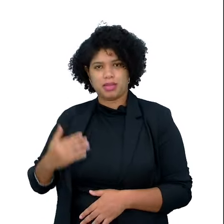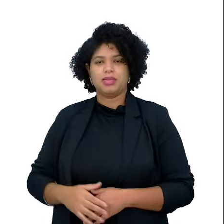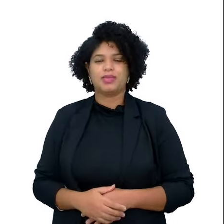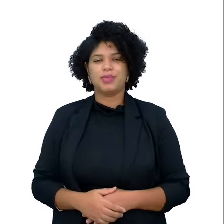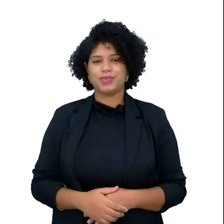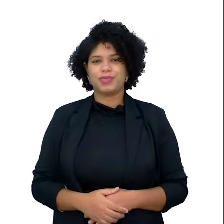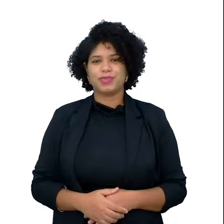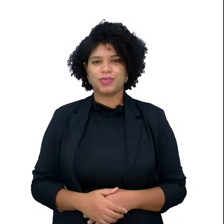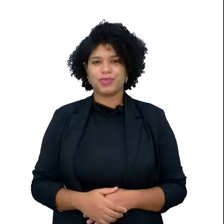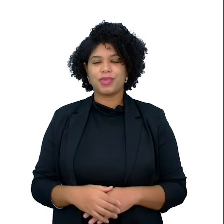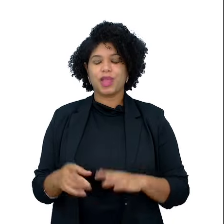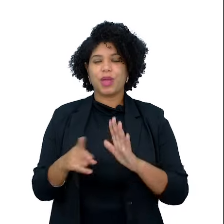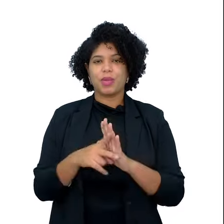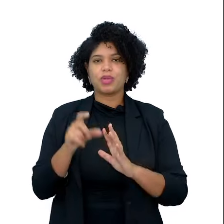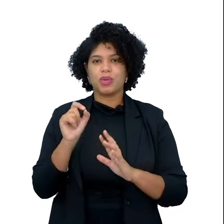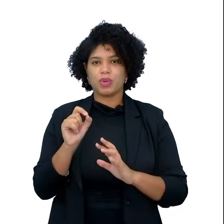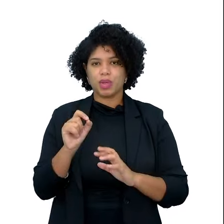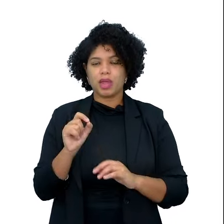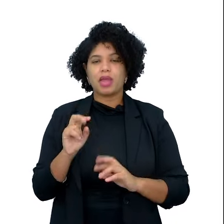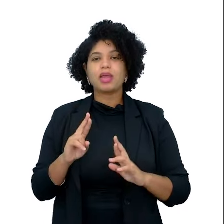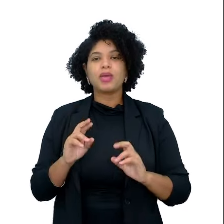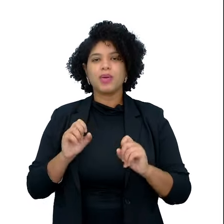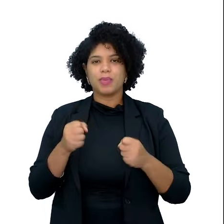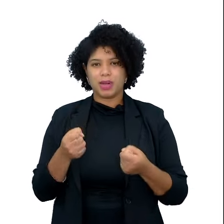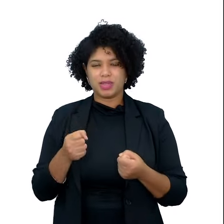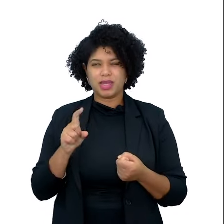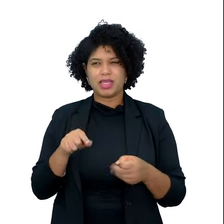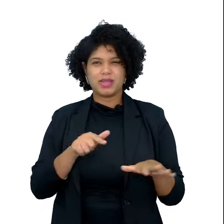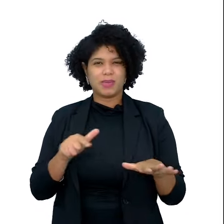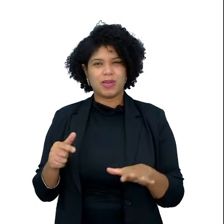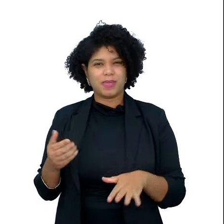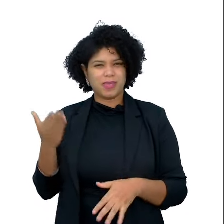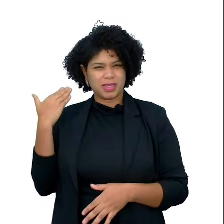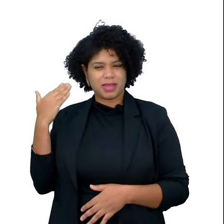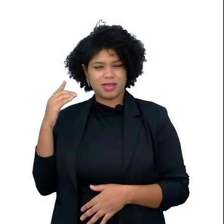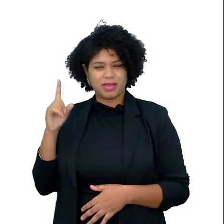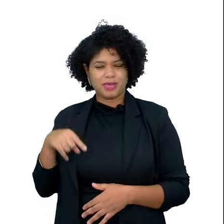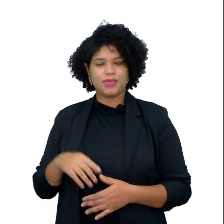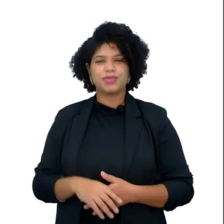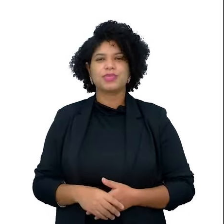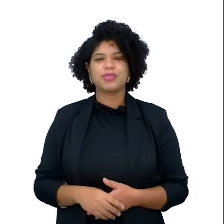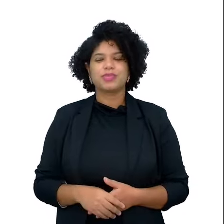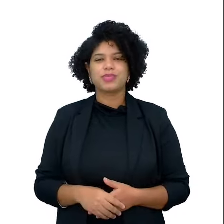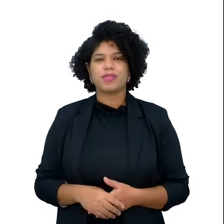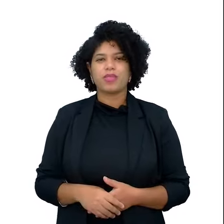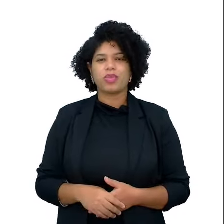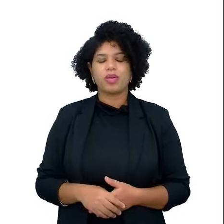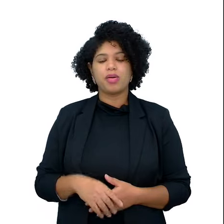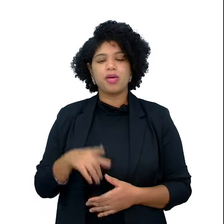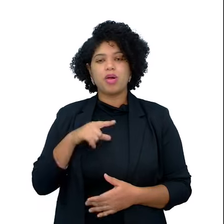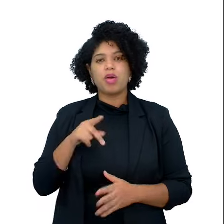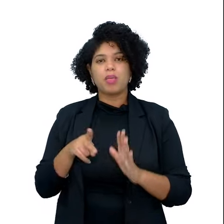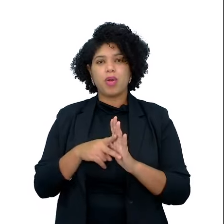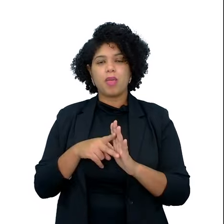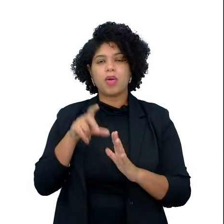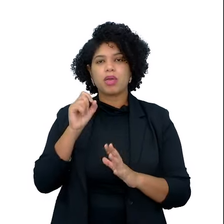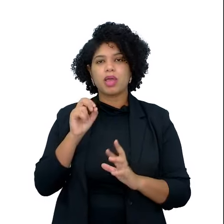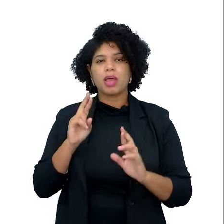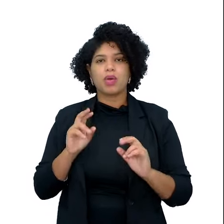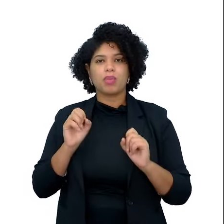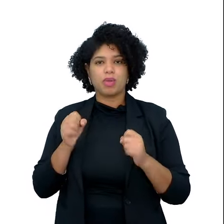sobre esses planos de recuperação, até semana retrasada, na verdade, sobre esse programa de recuperação,